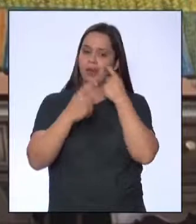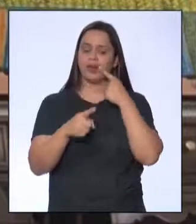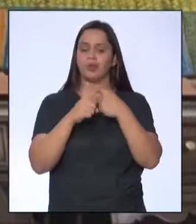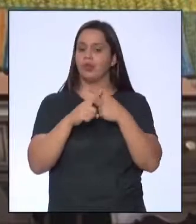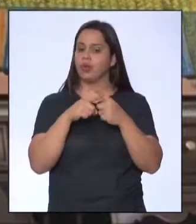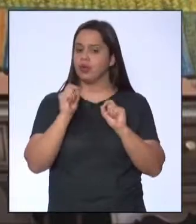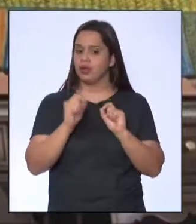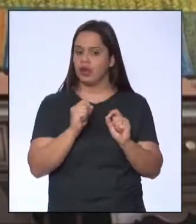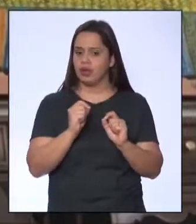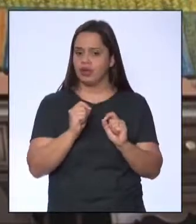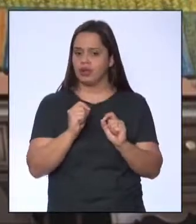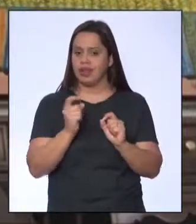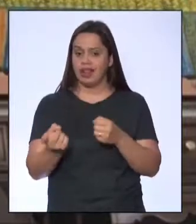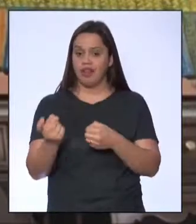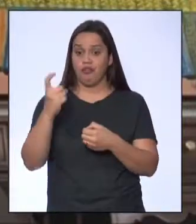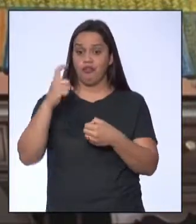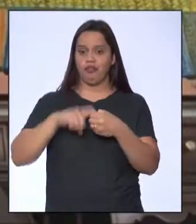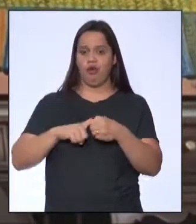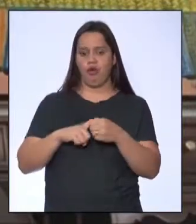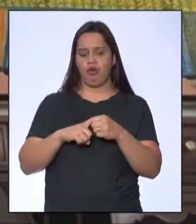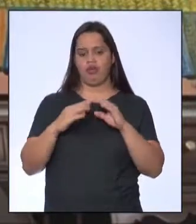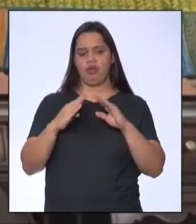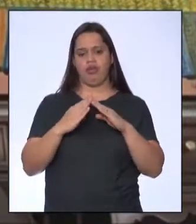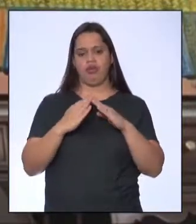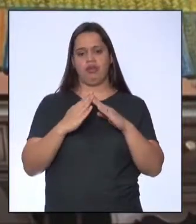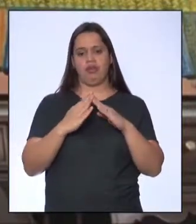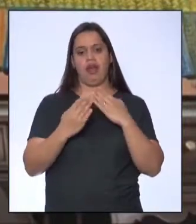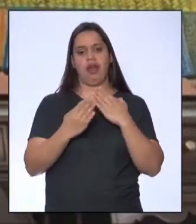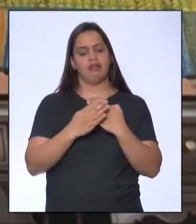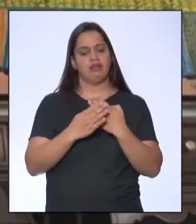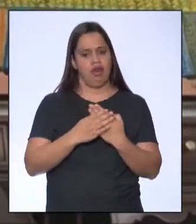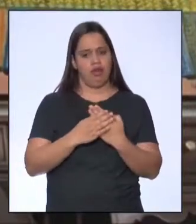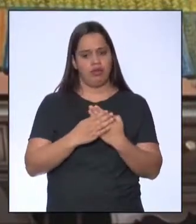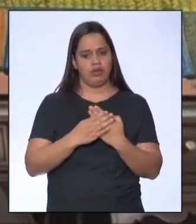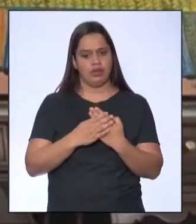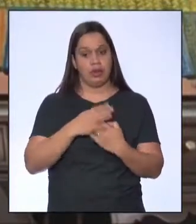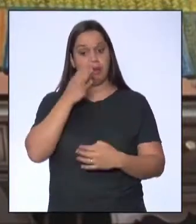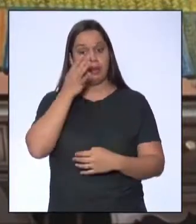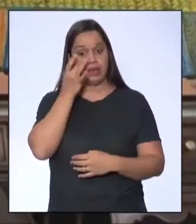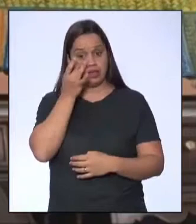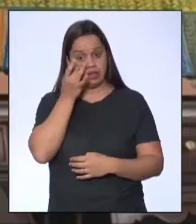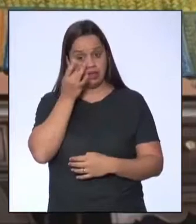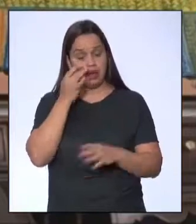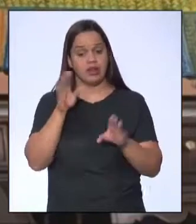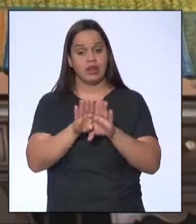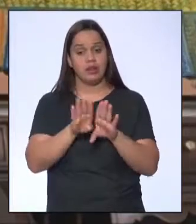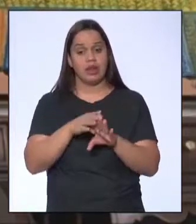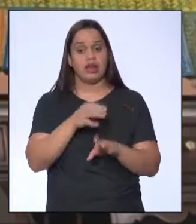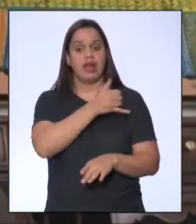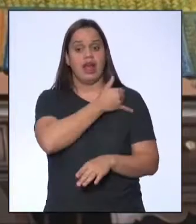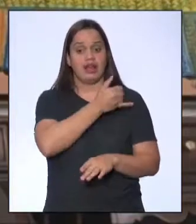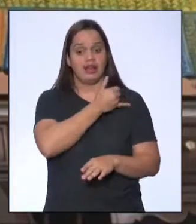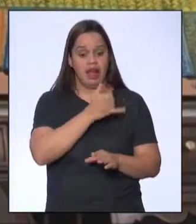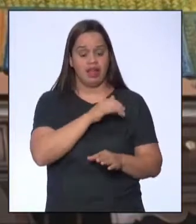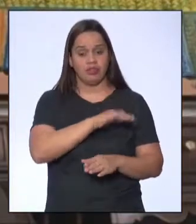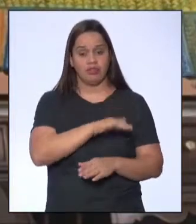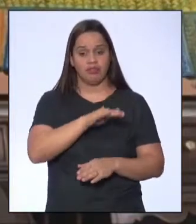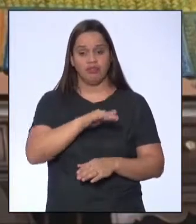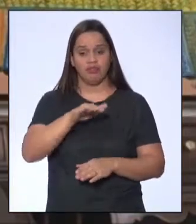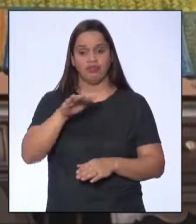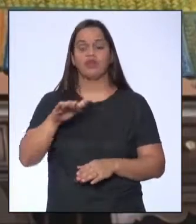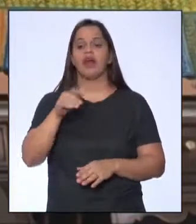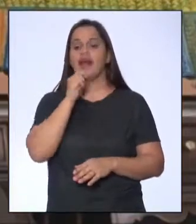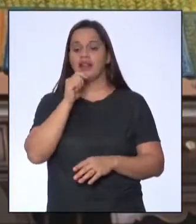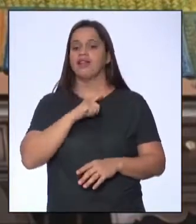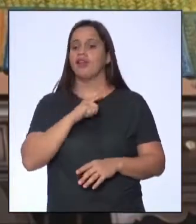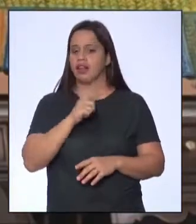o retorno presencial, e na sua faixa etária, a gente sabe que vai ter demanda para trabalho em casa, por